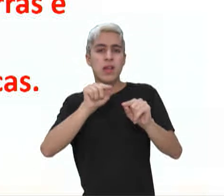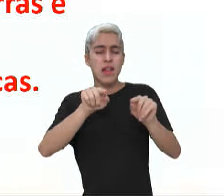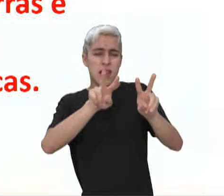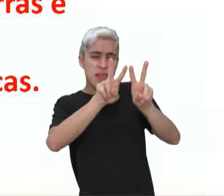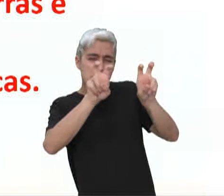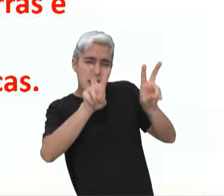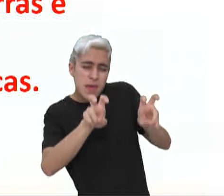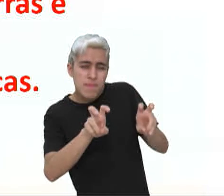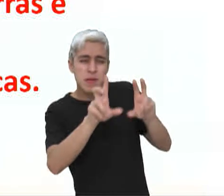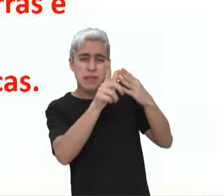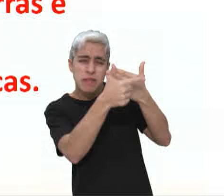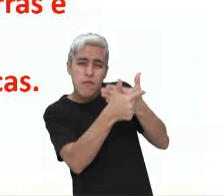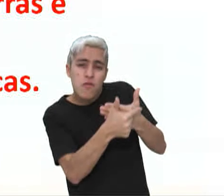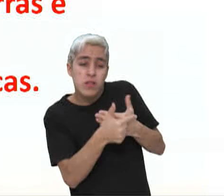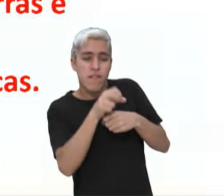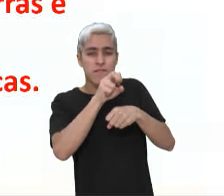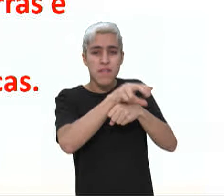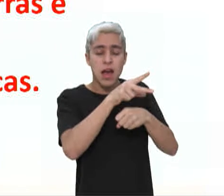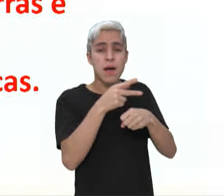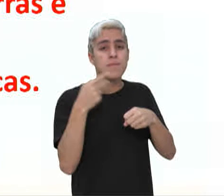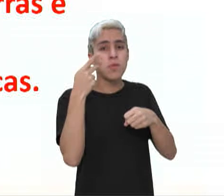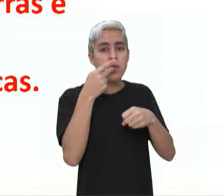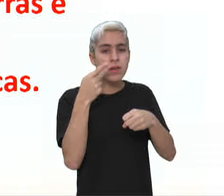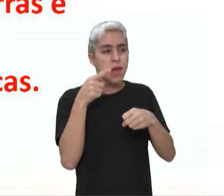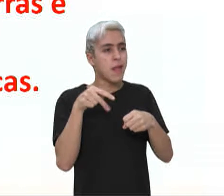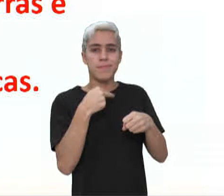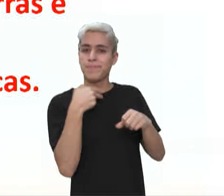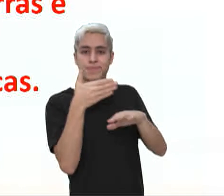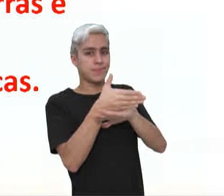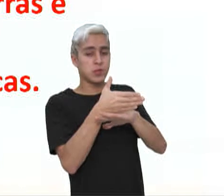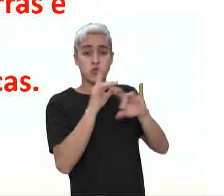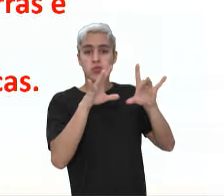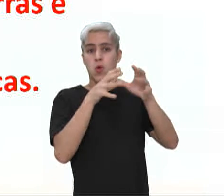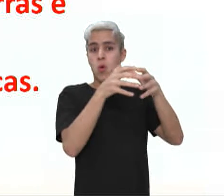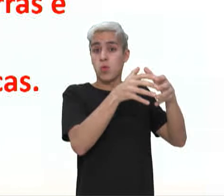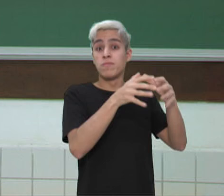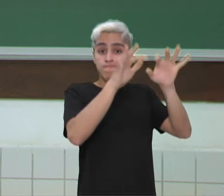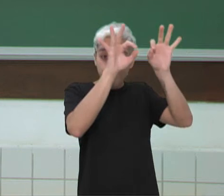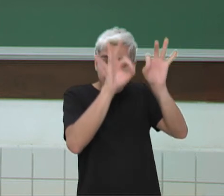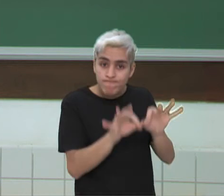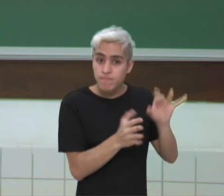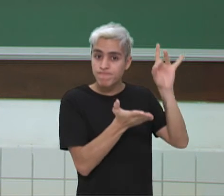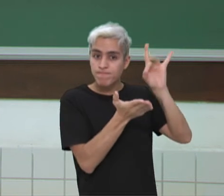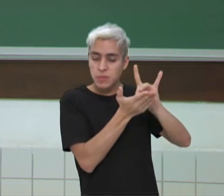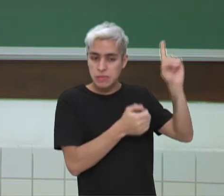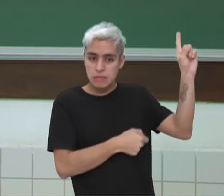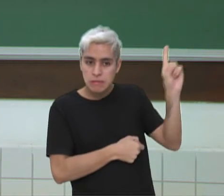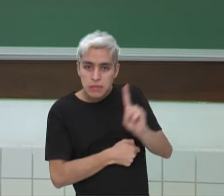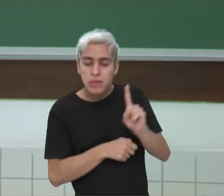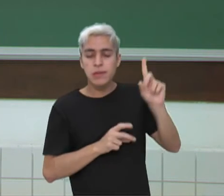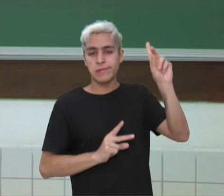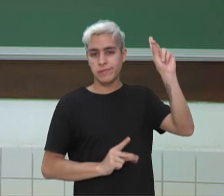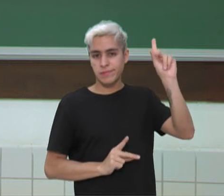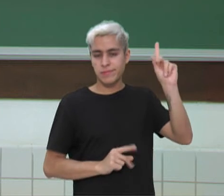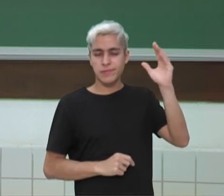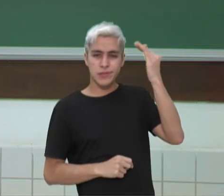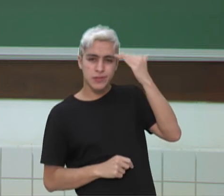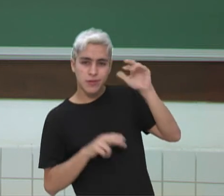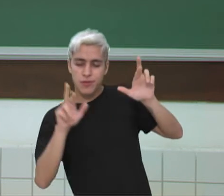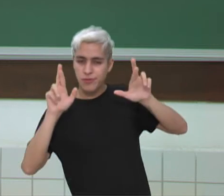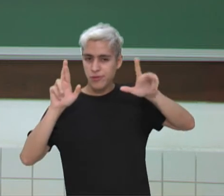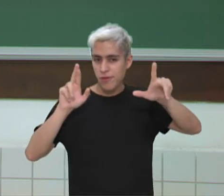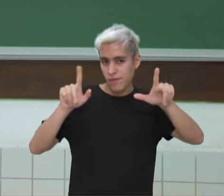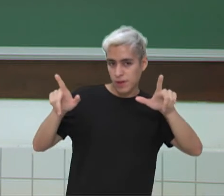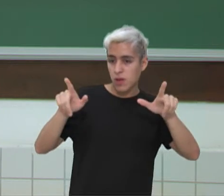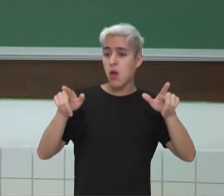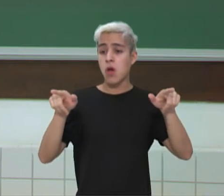muitas funções políticas, que eram exclusivas, então, dos chapetones. Legal? Então, a diferença básica.